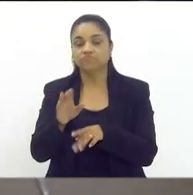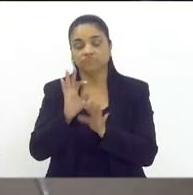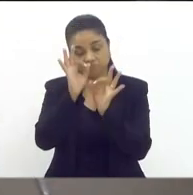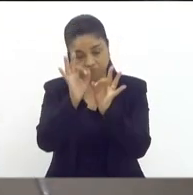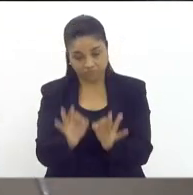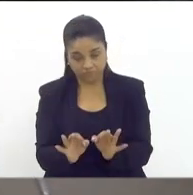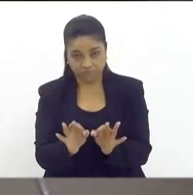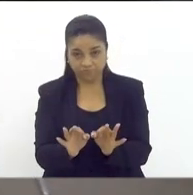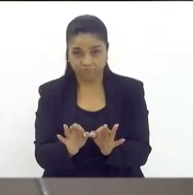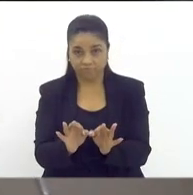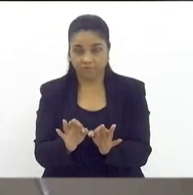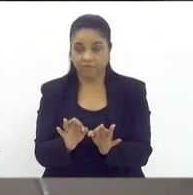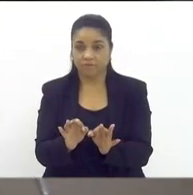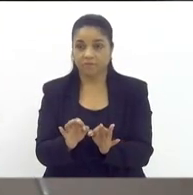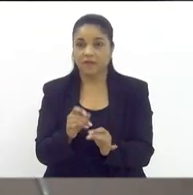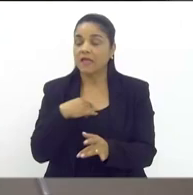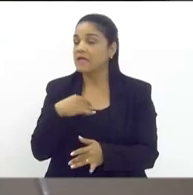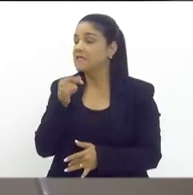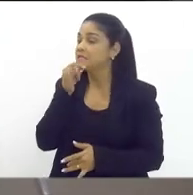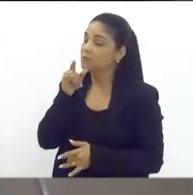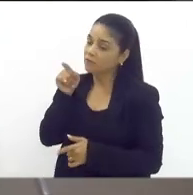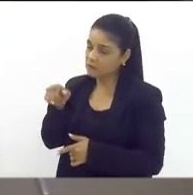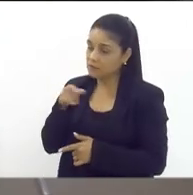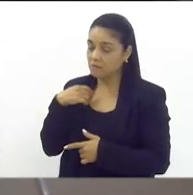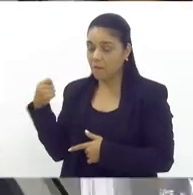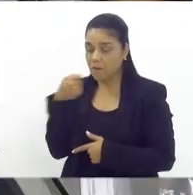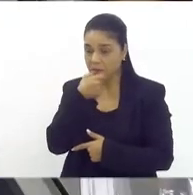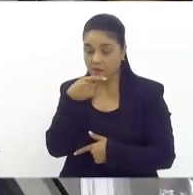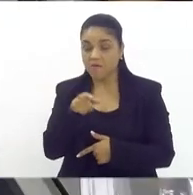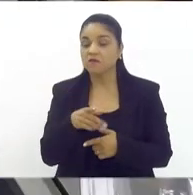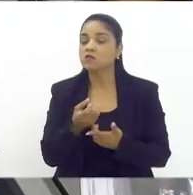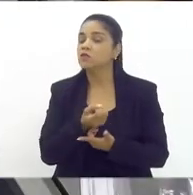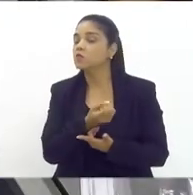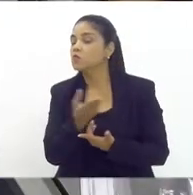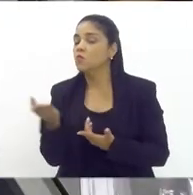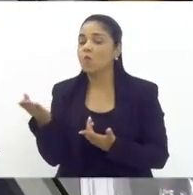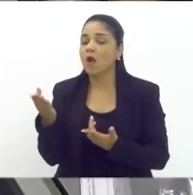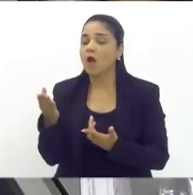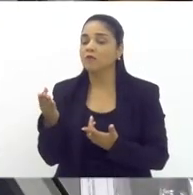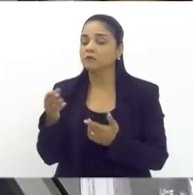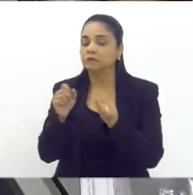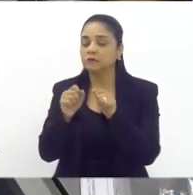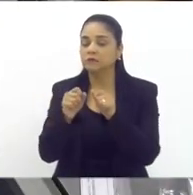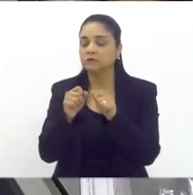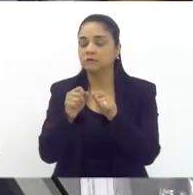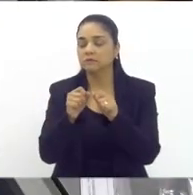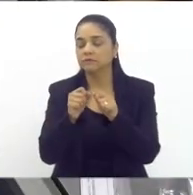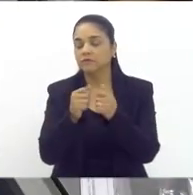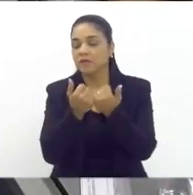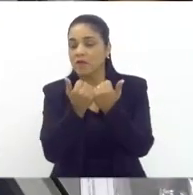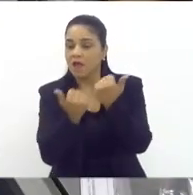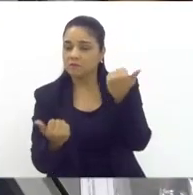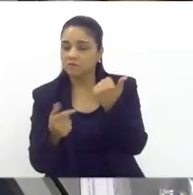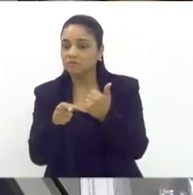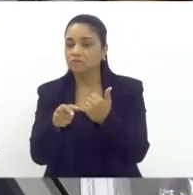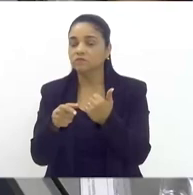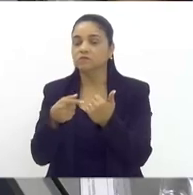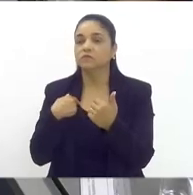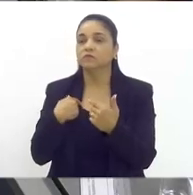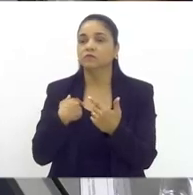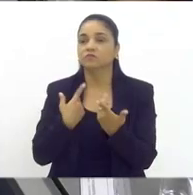fazer um exemplo o senhor que tá com uso da palavra o senhor como Conselheiro tem quantos assessores ligados ao seu gabinete de Conselheiro não de presidente